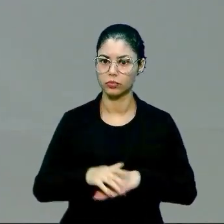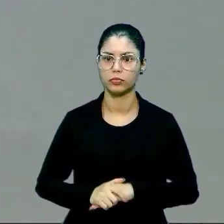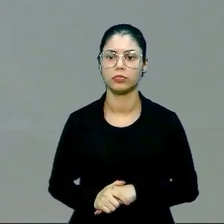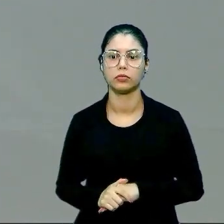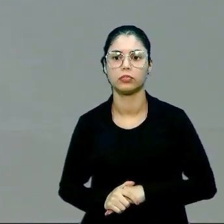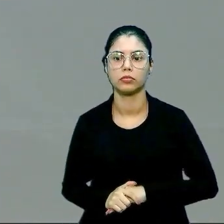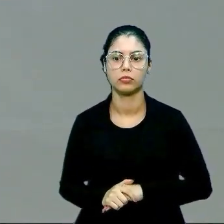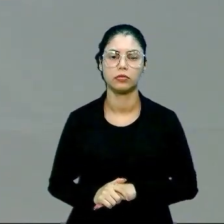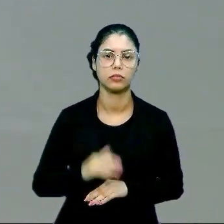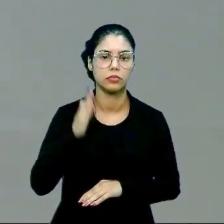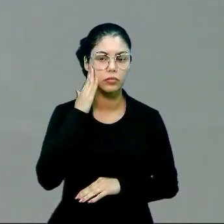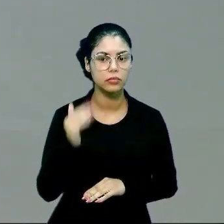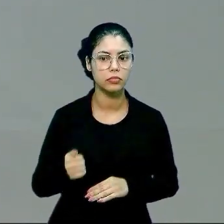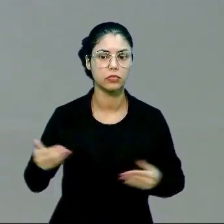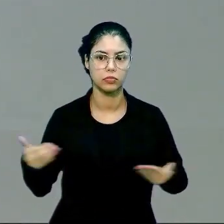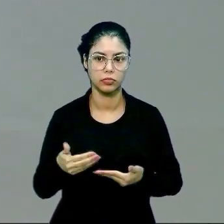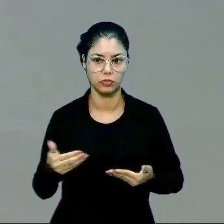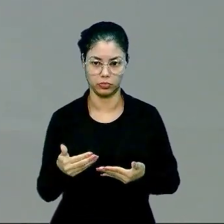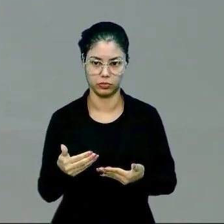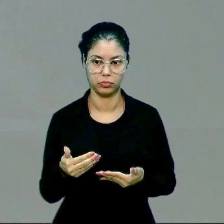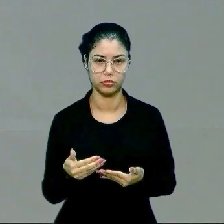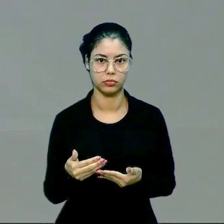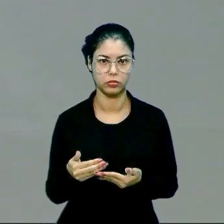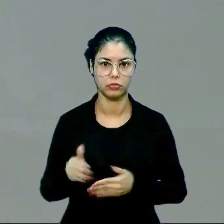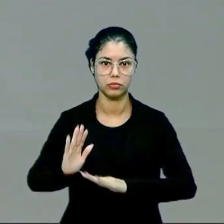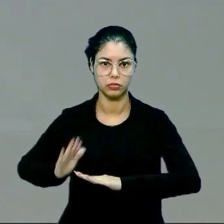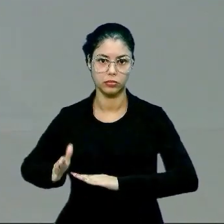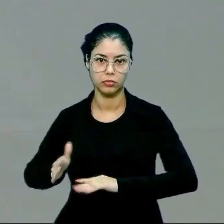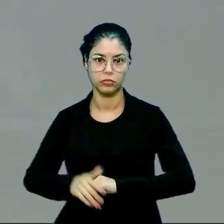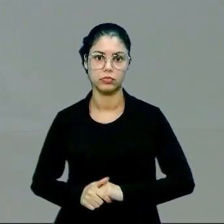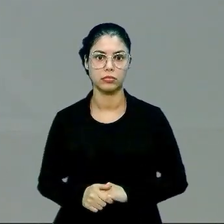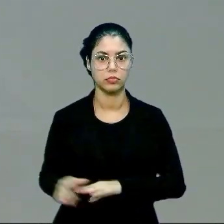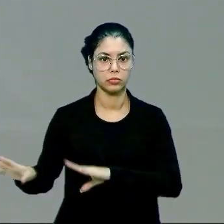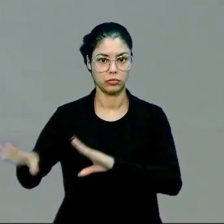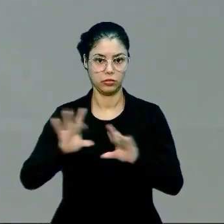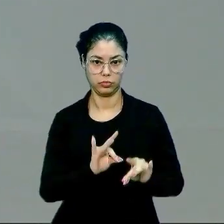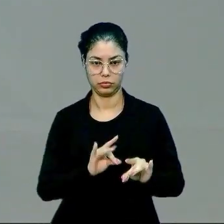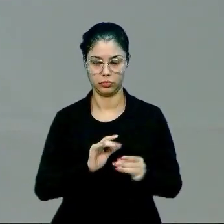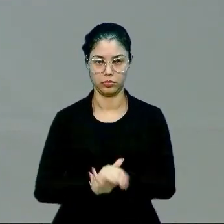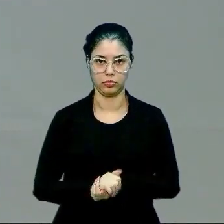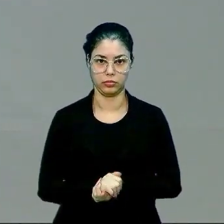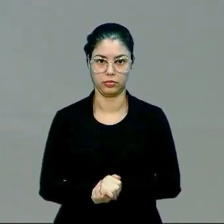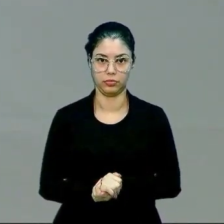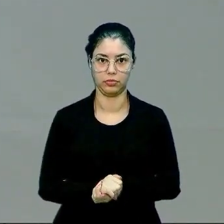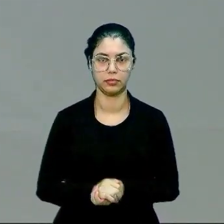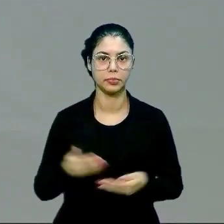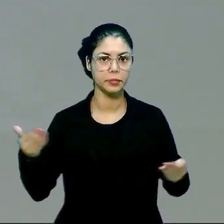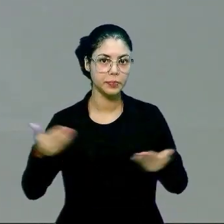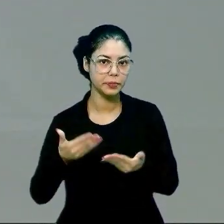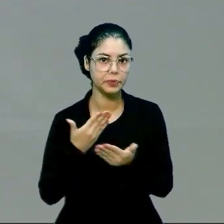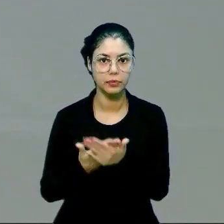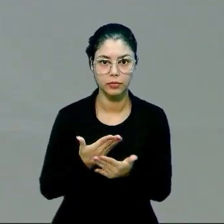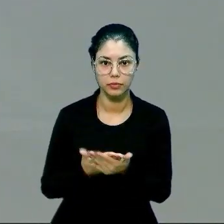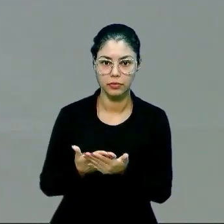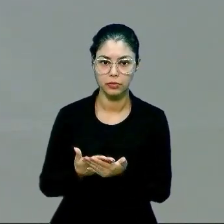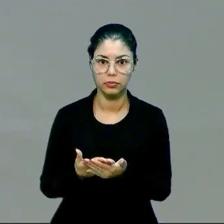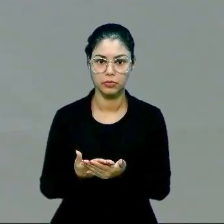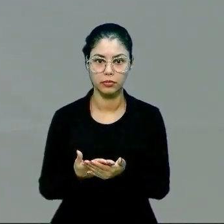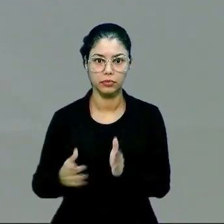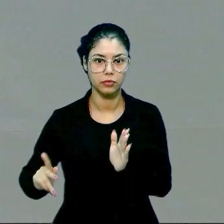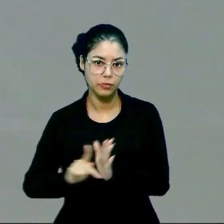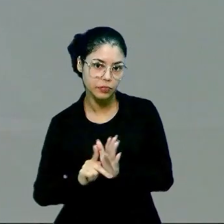E aí a gente sabe que hoje nós estamos no contemporâneo, tá? Então vou trazer para vocês agora nessa aula, não